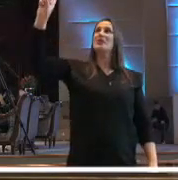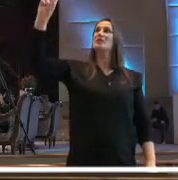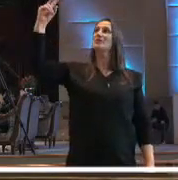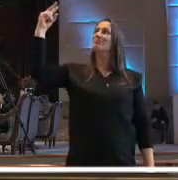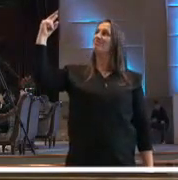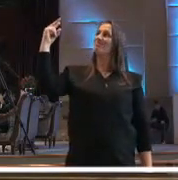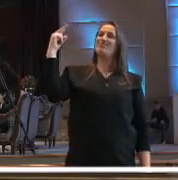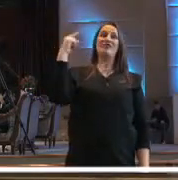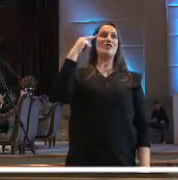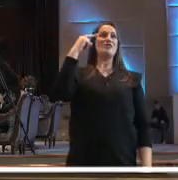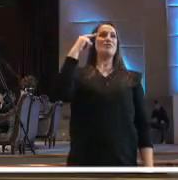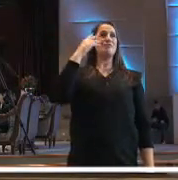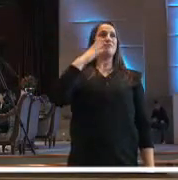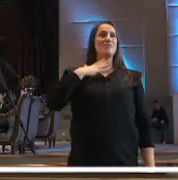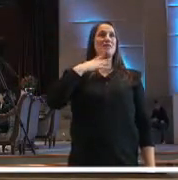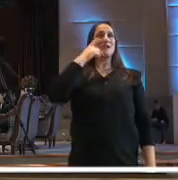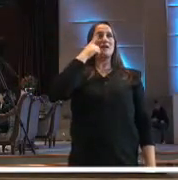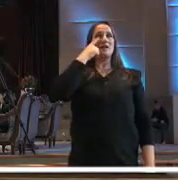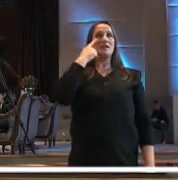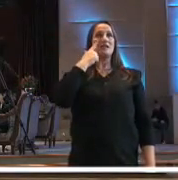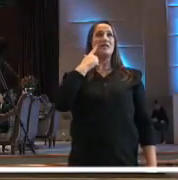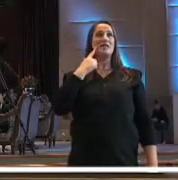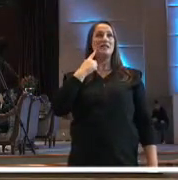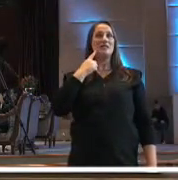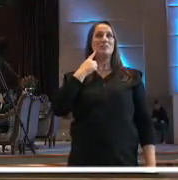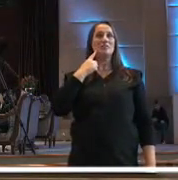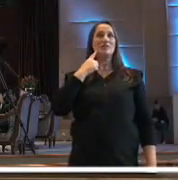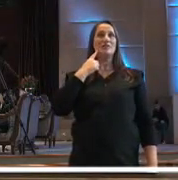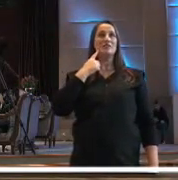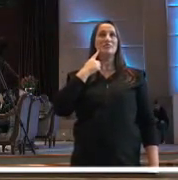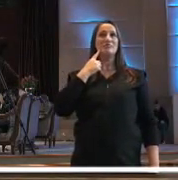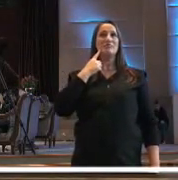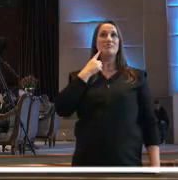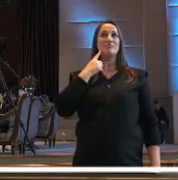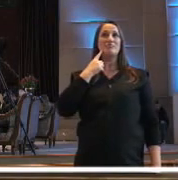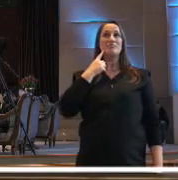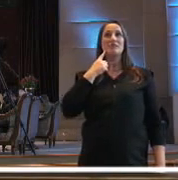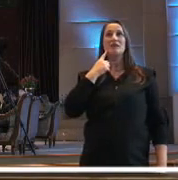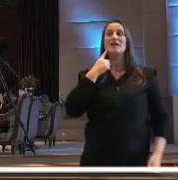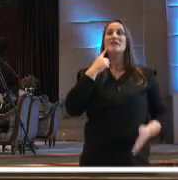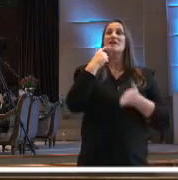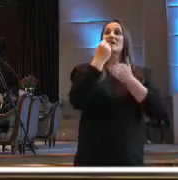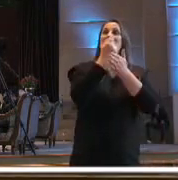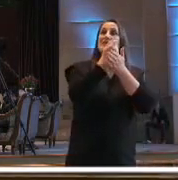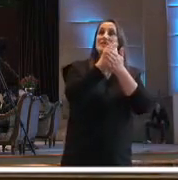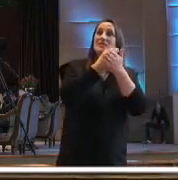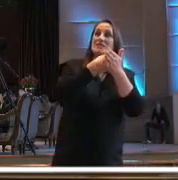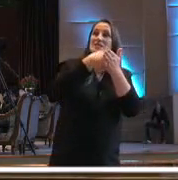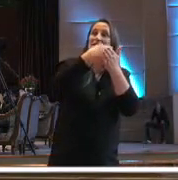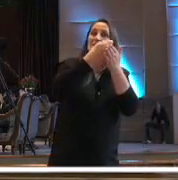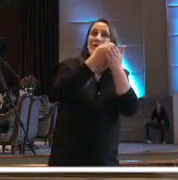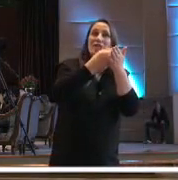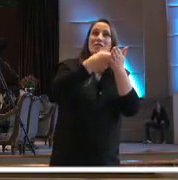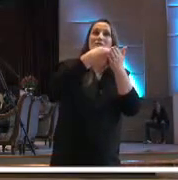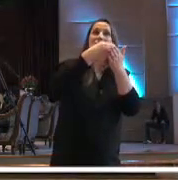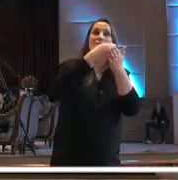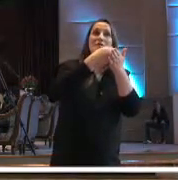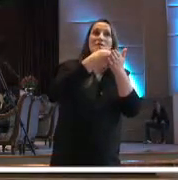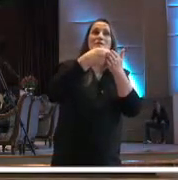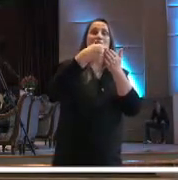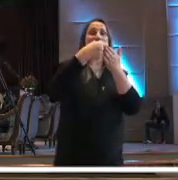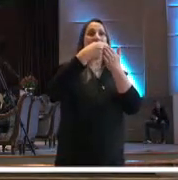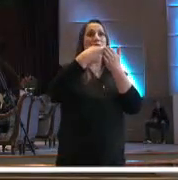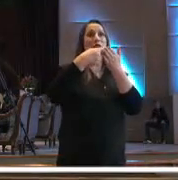seu odre as minhas lágrimas e escreveu no livro das suas memórias